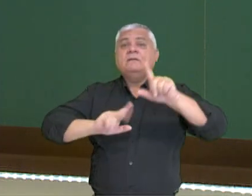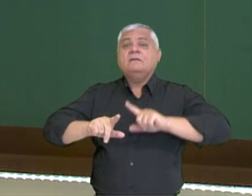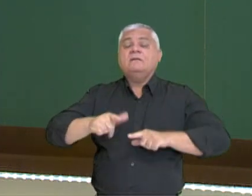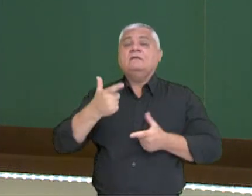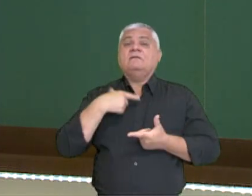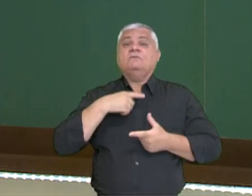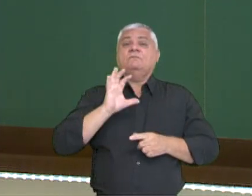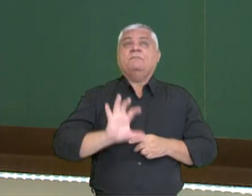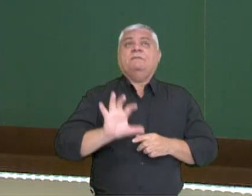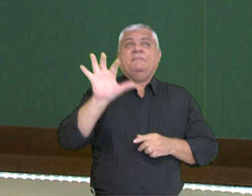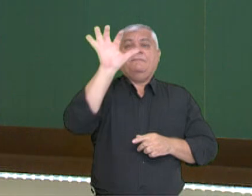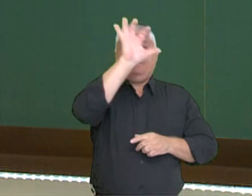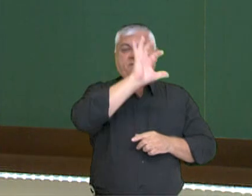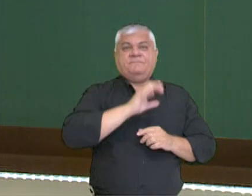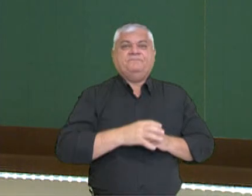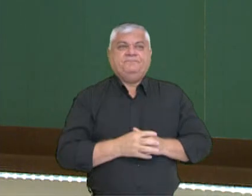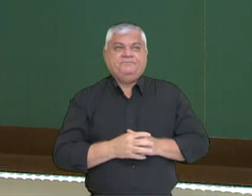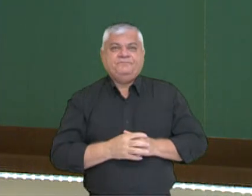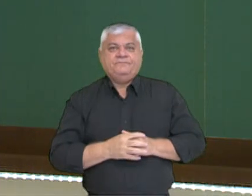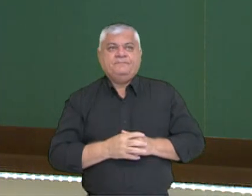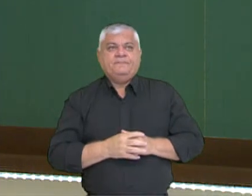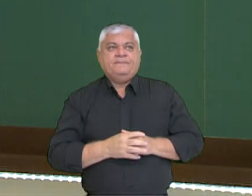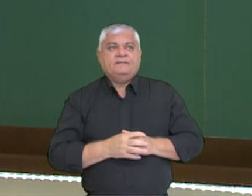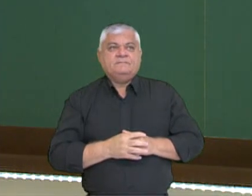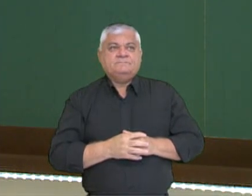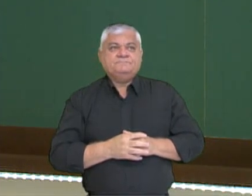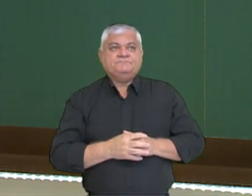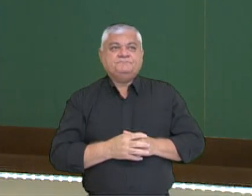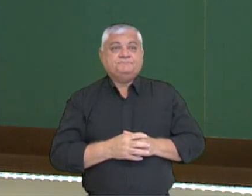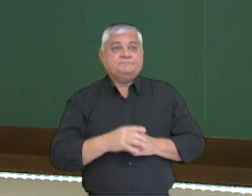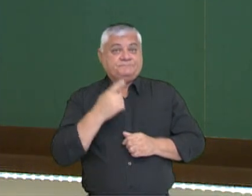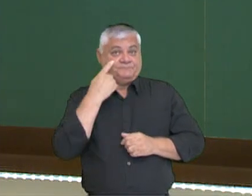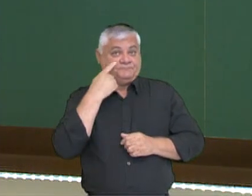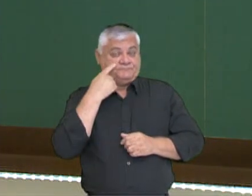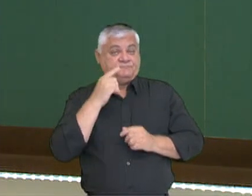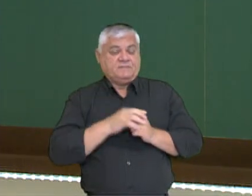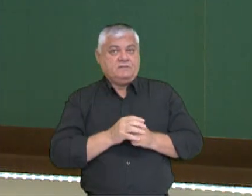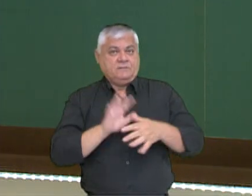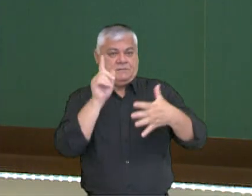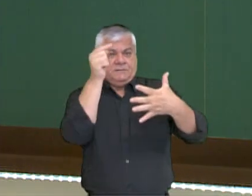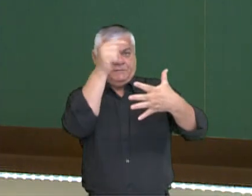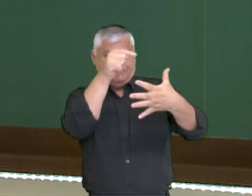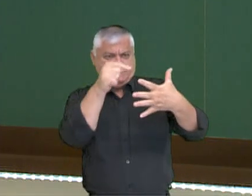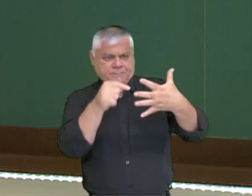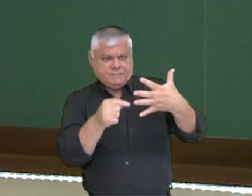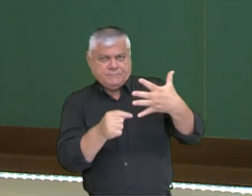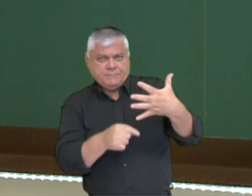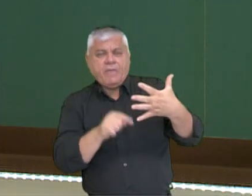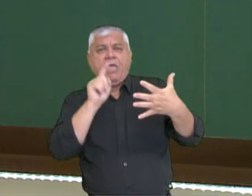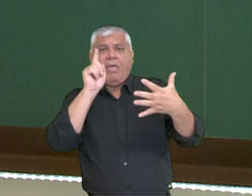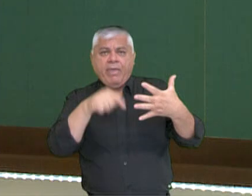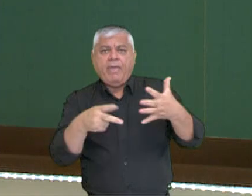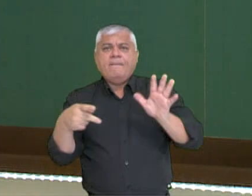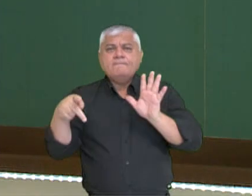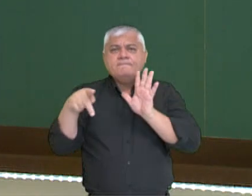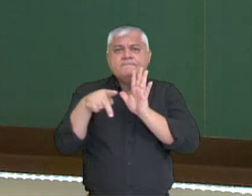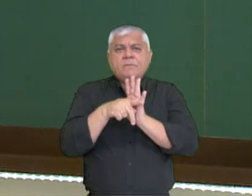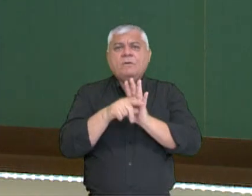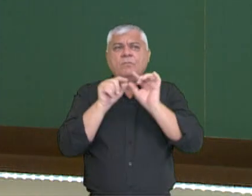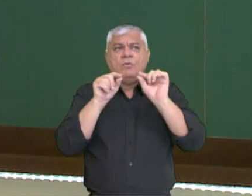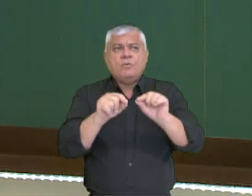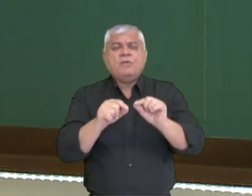de uma região para outra. Então, neste sentido, fatores climáticos são as condições que determinam